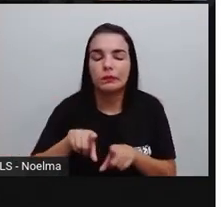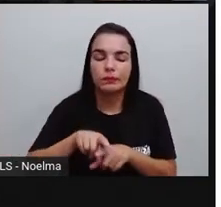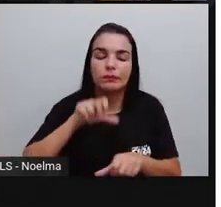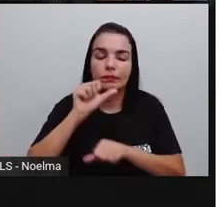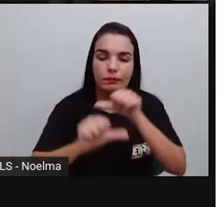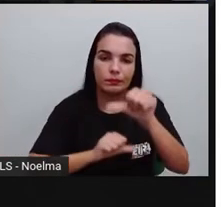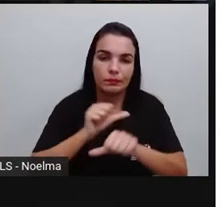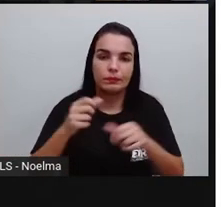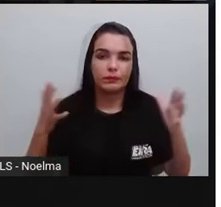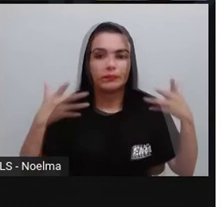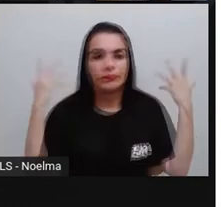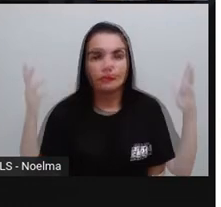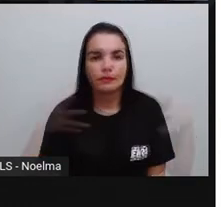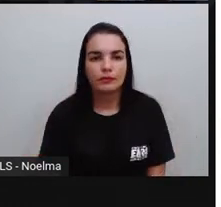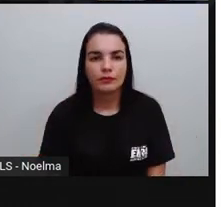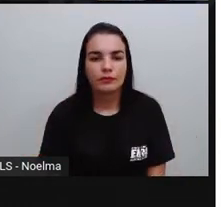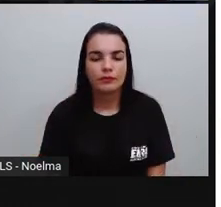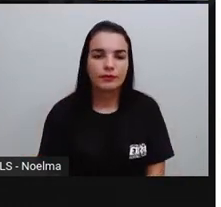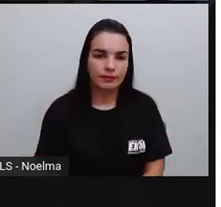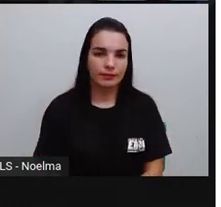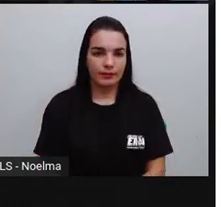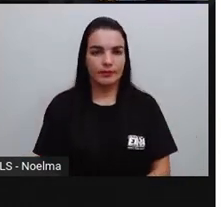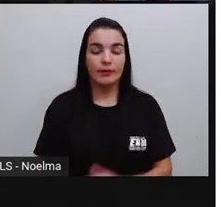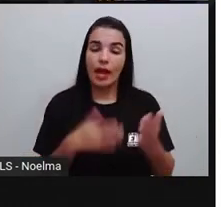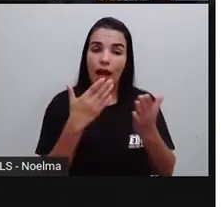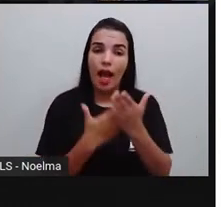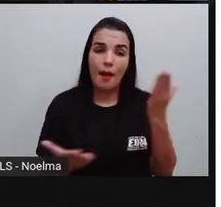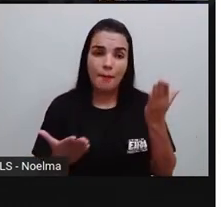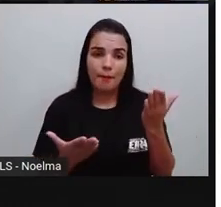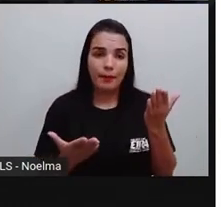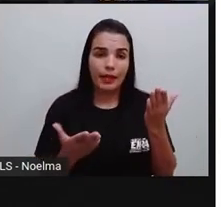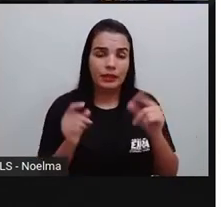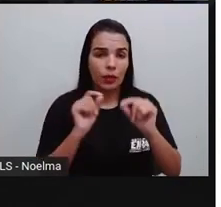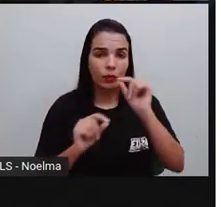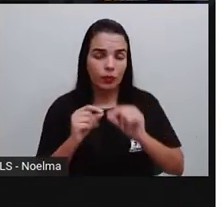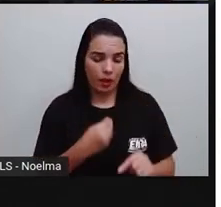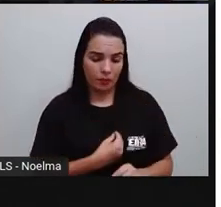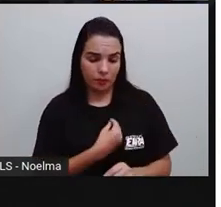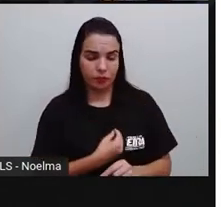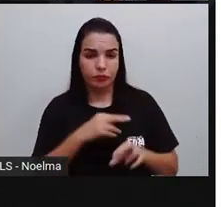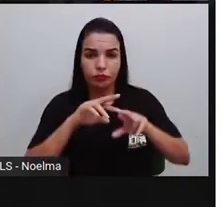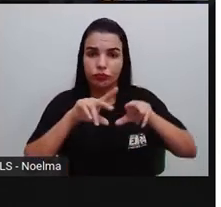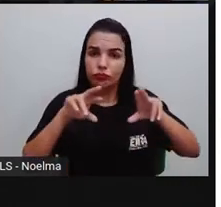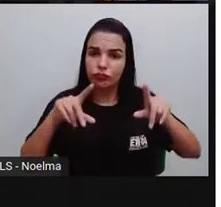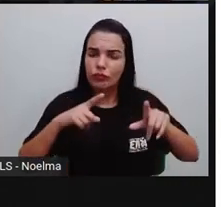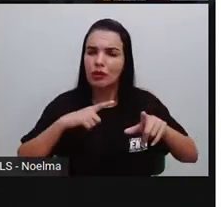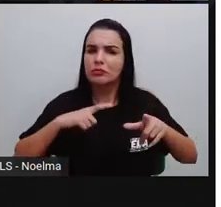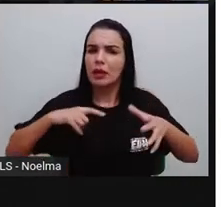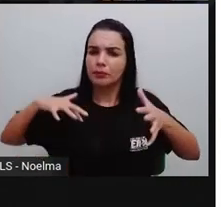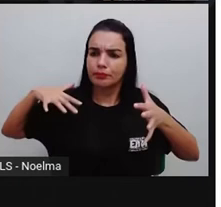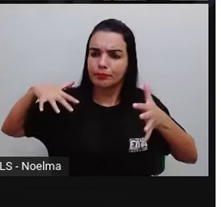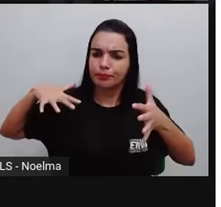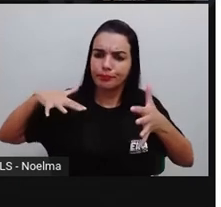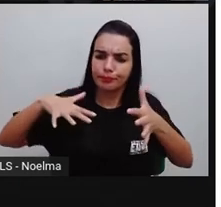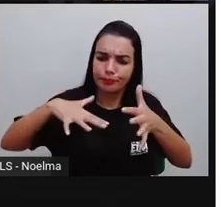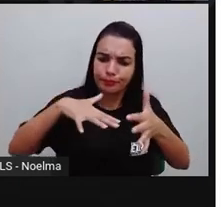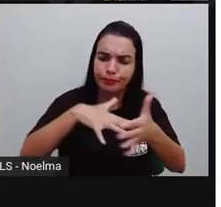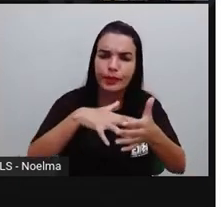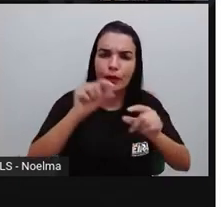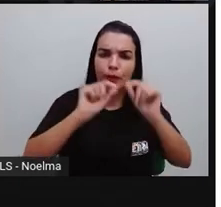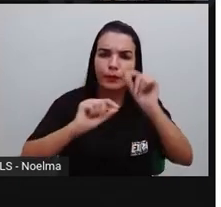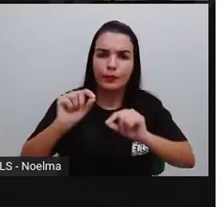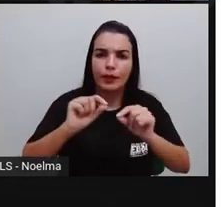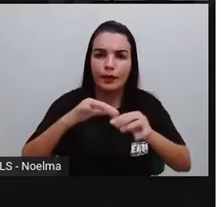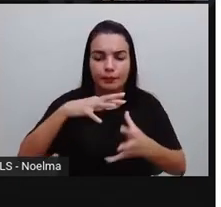mudanças climáticas. A perda da biodiversidade acarreta diversos danos ao planeta,